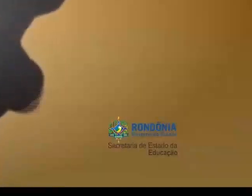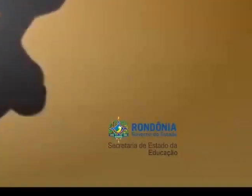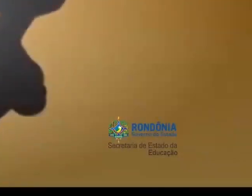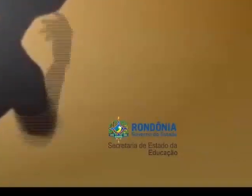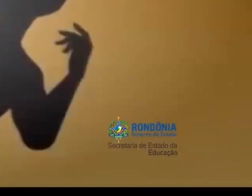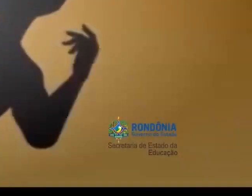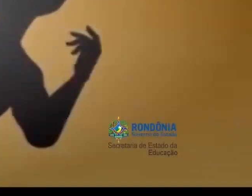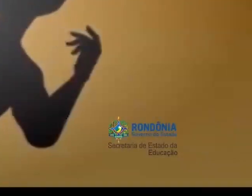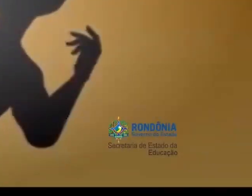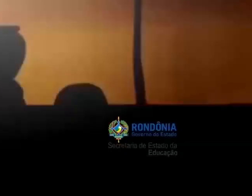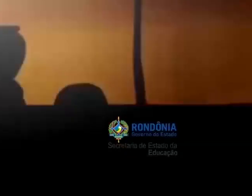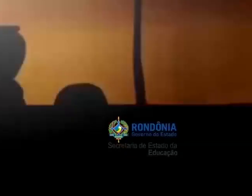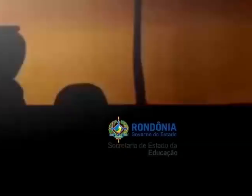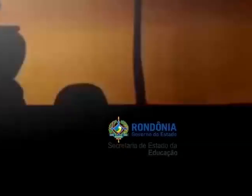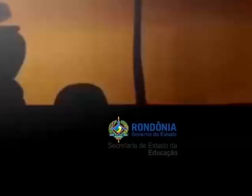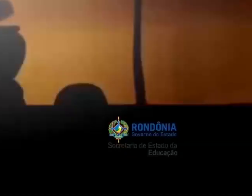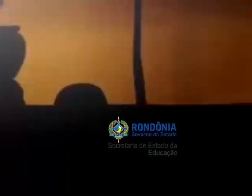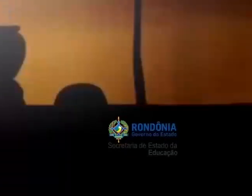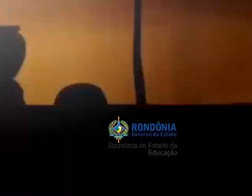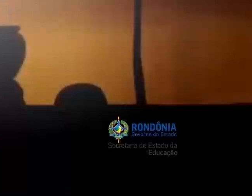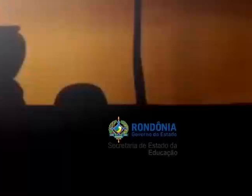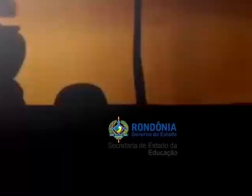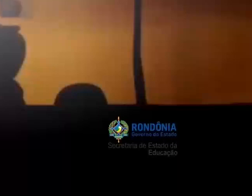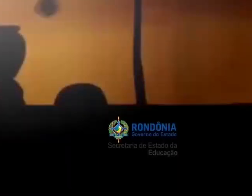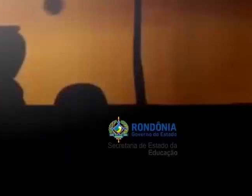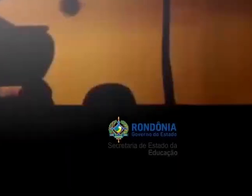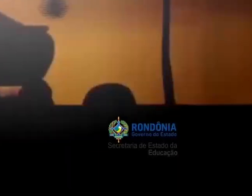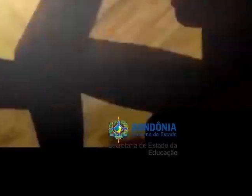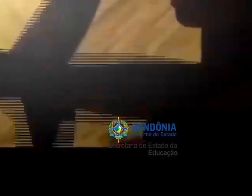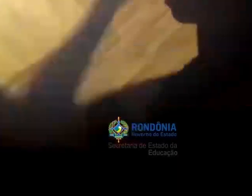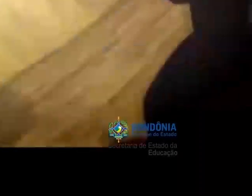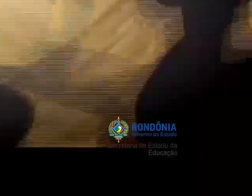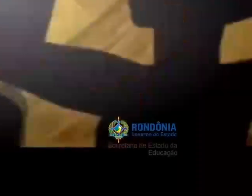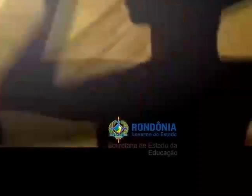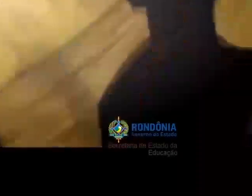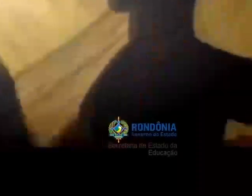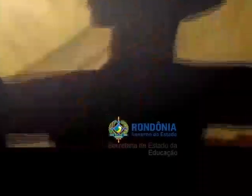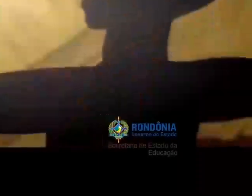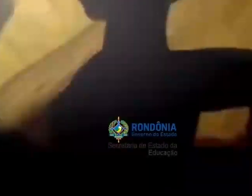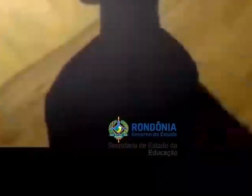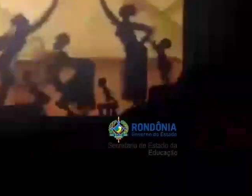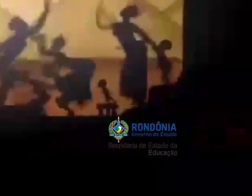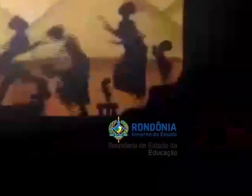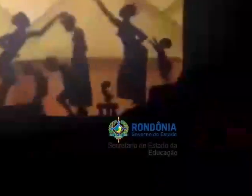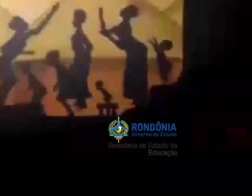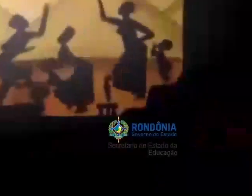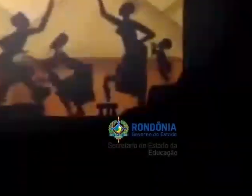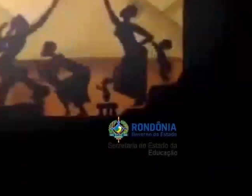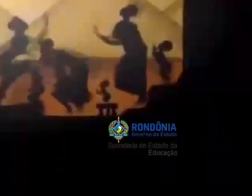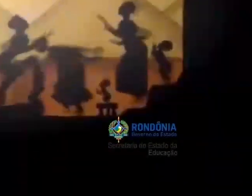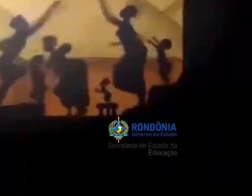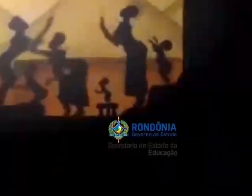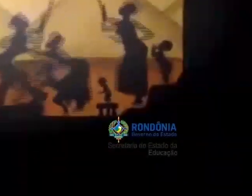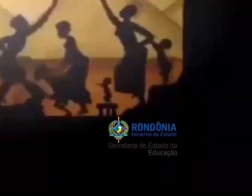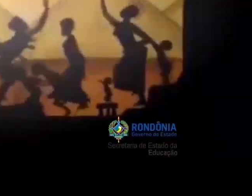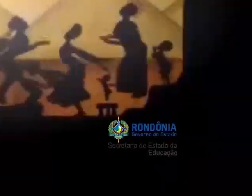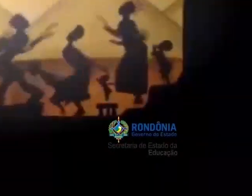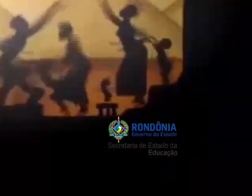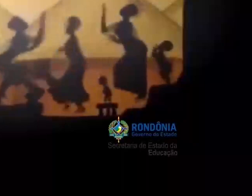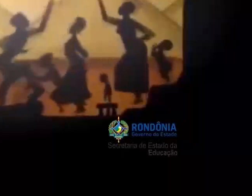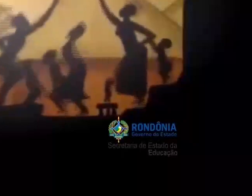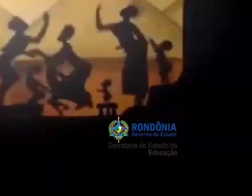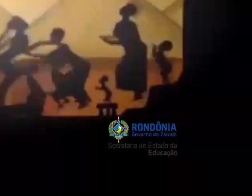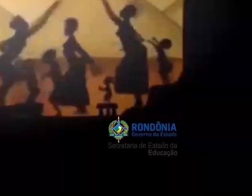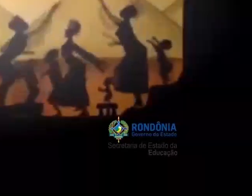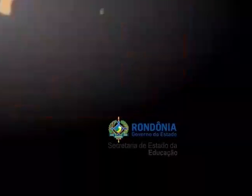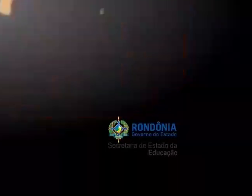da cultura regional. A região norte tem vários mitos que nasceram do conhecimento tradicional dos povos indígenas. Eles